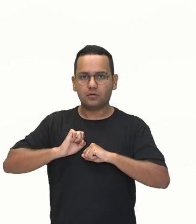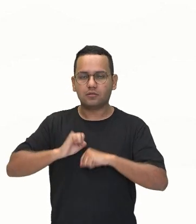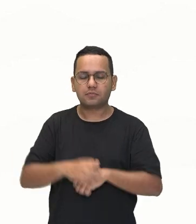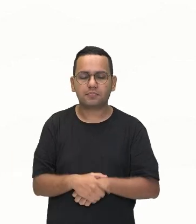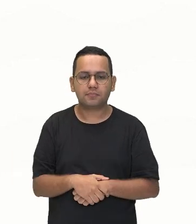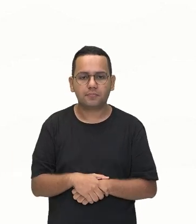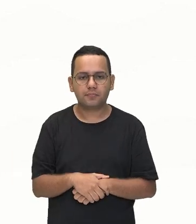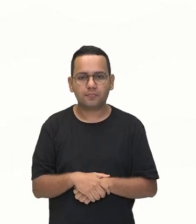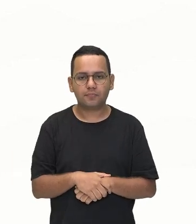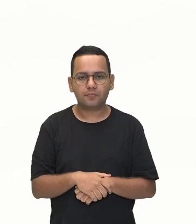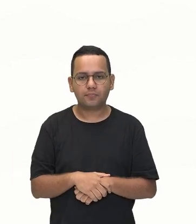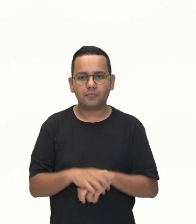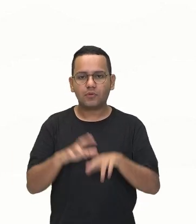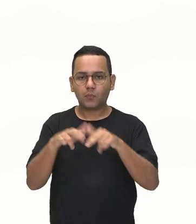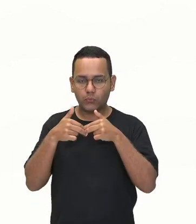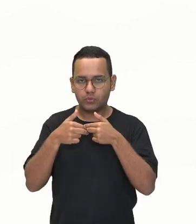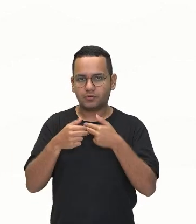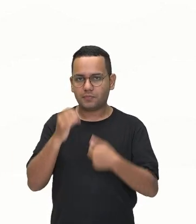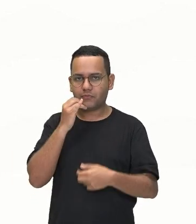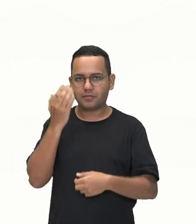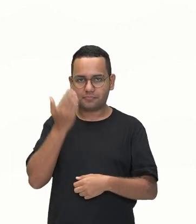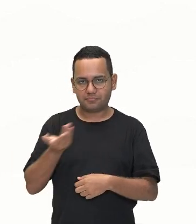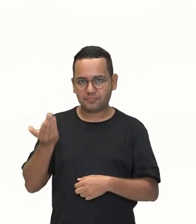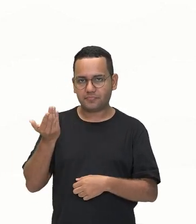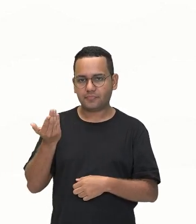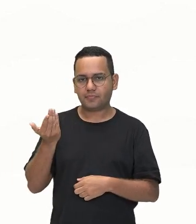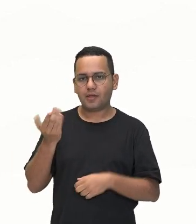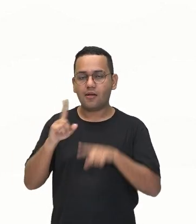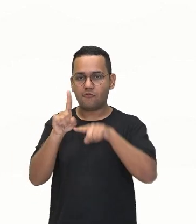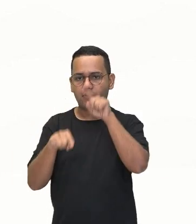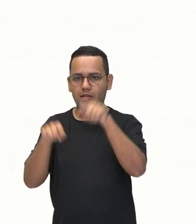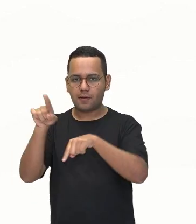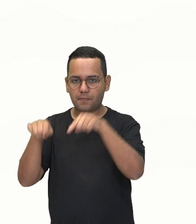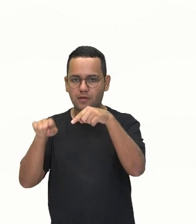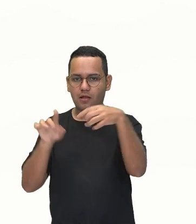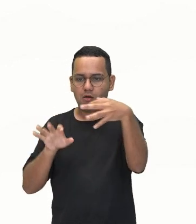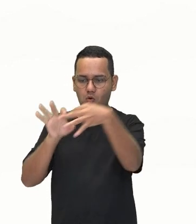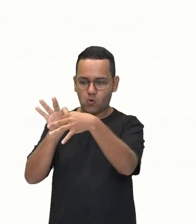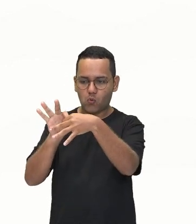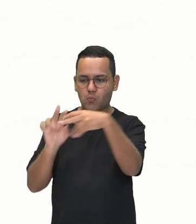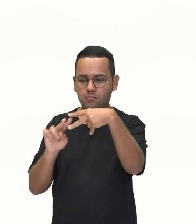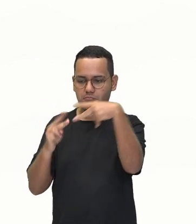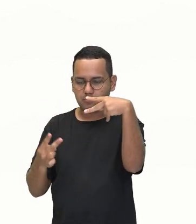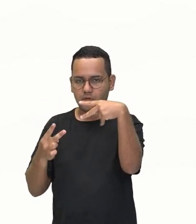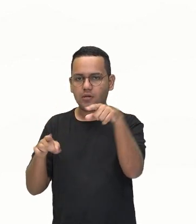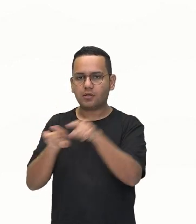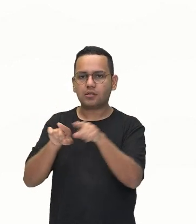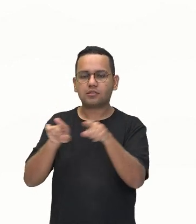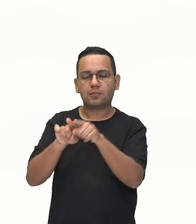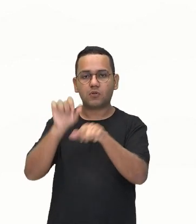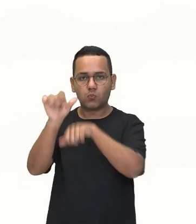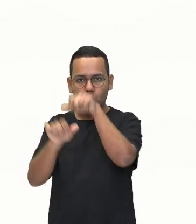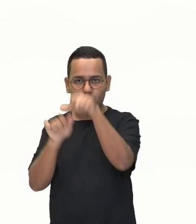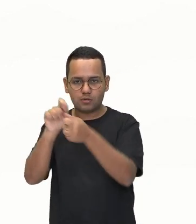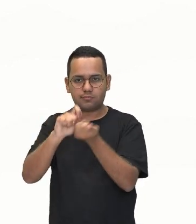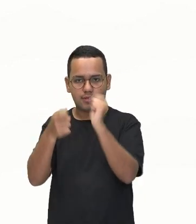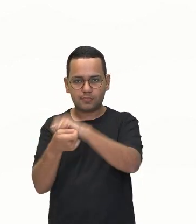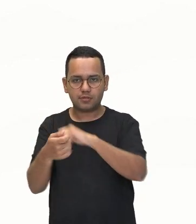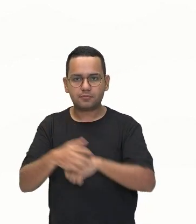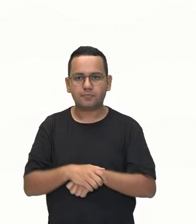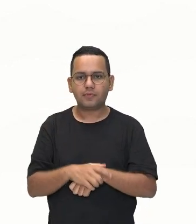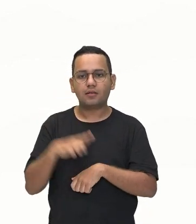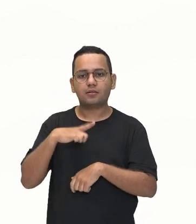essa variabilidade ela é fruto tanto dessa combinação genética como o processo de mutação, além de ter a